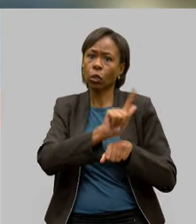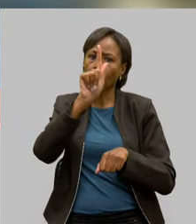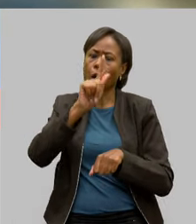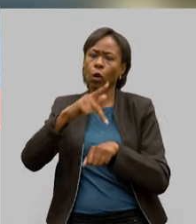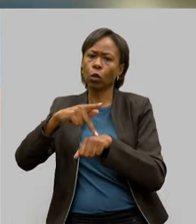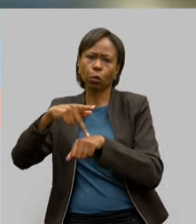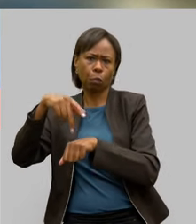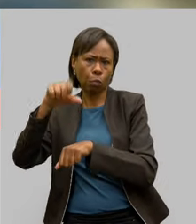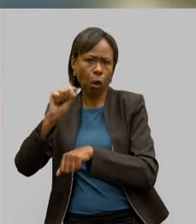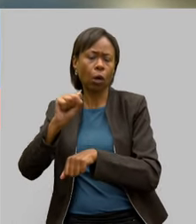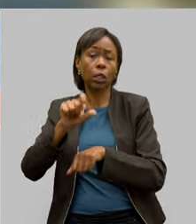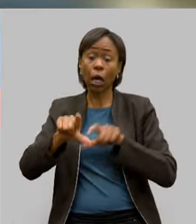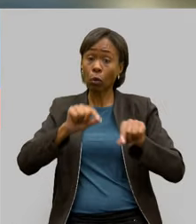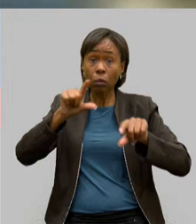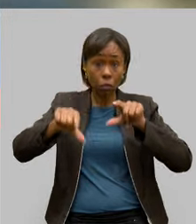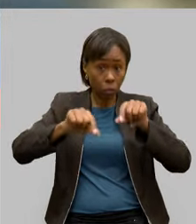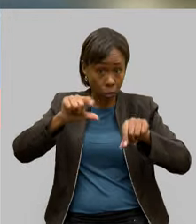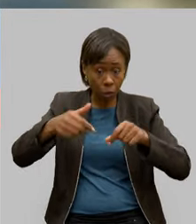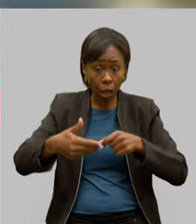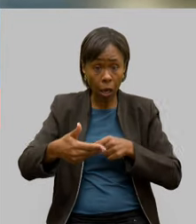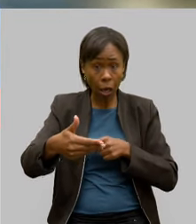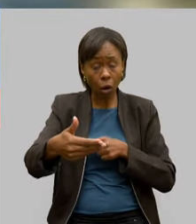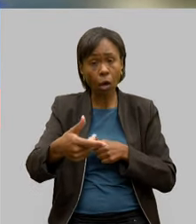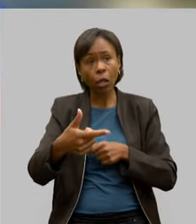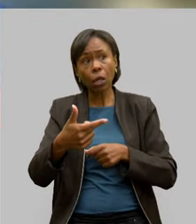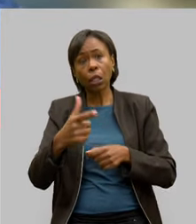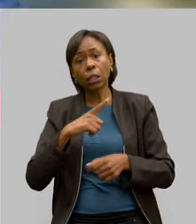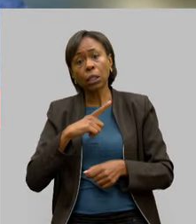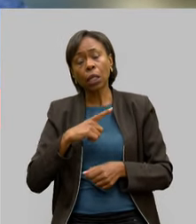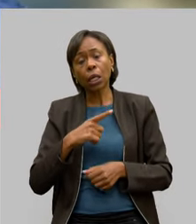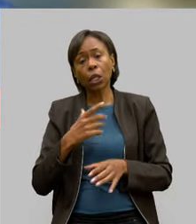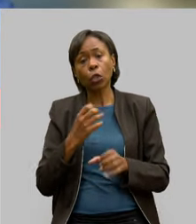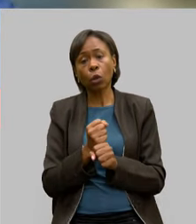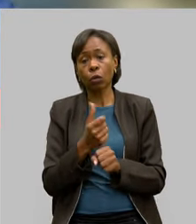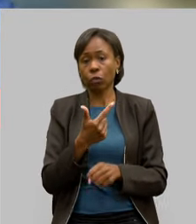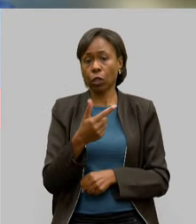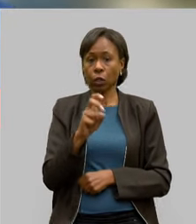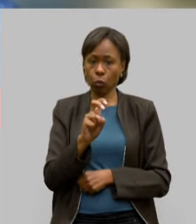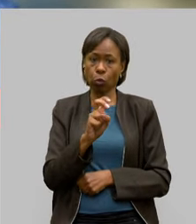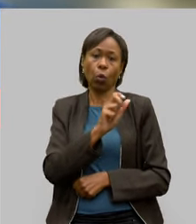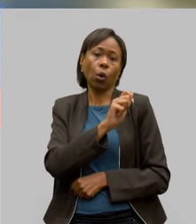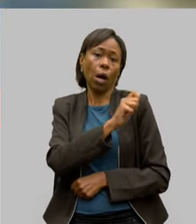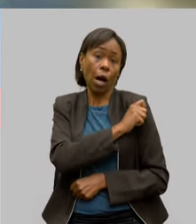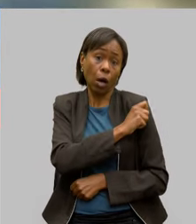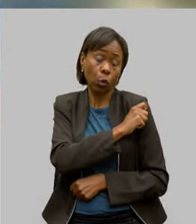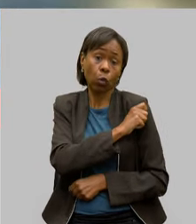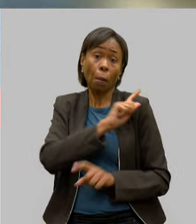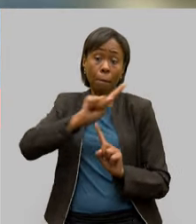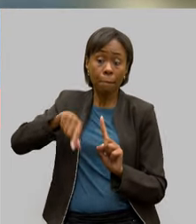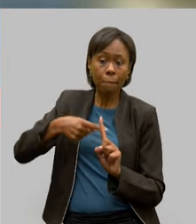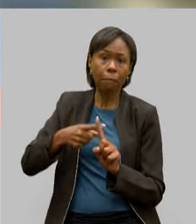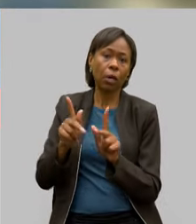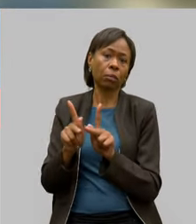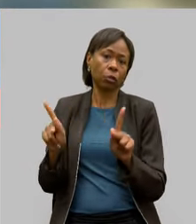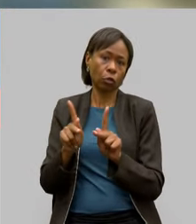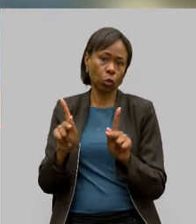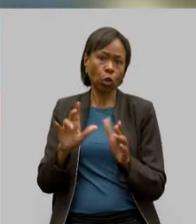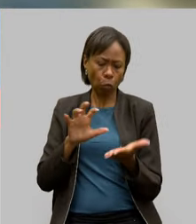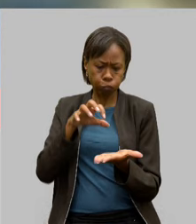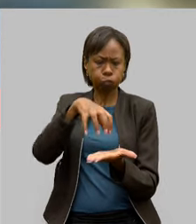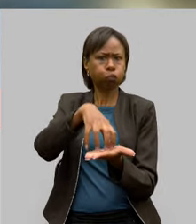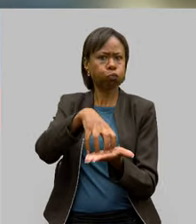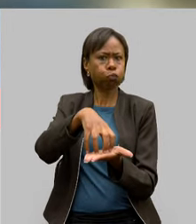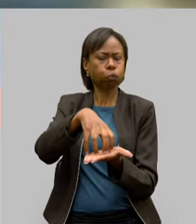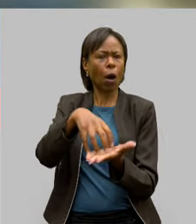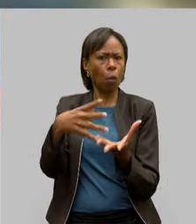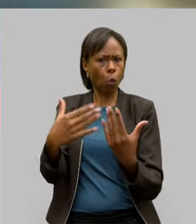processo seletivo estamos agora com cerca de 25 alunos no núcleo mais esses professores então o núcleo está bem robusto e